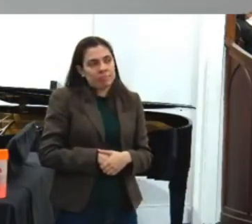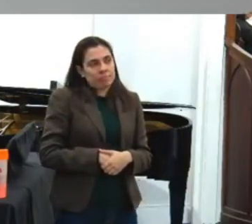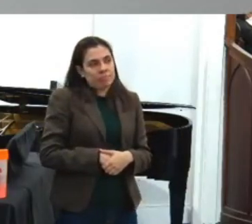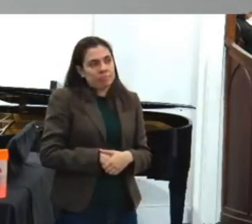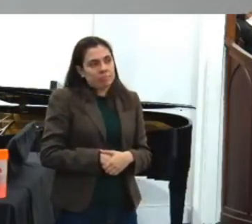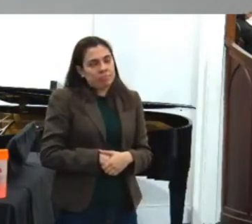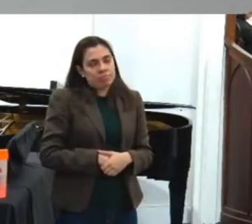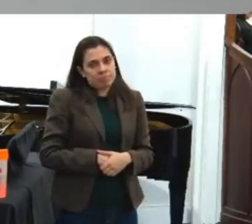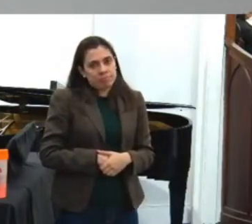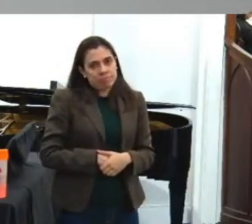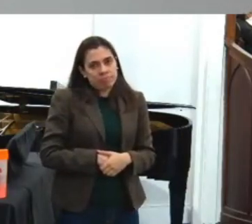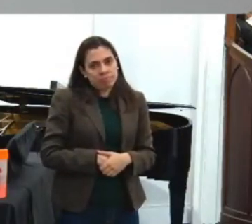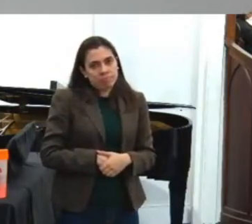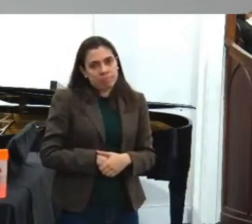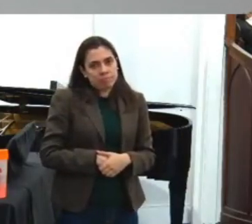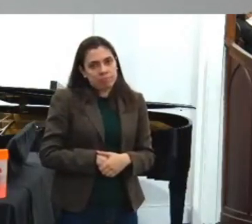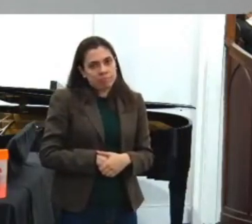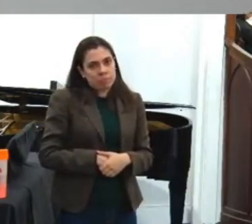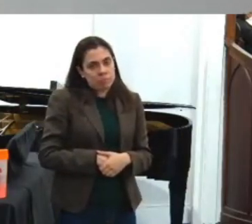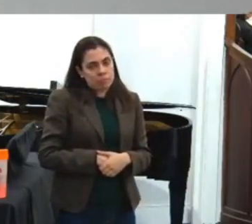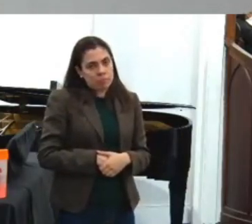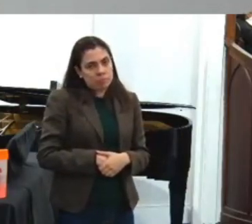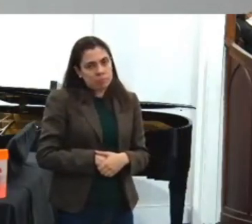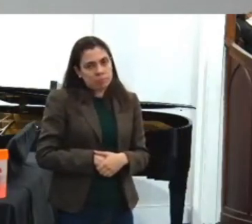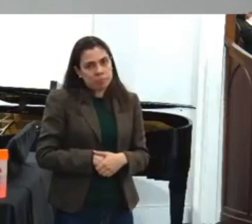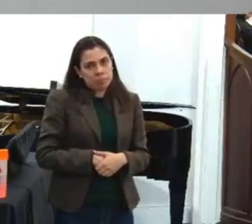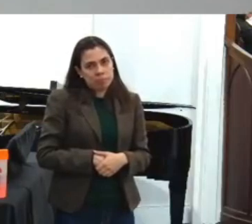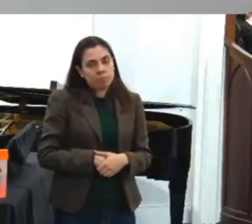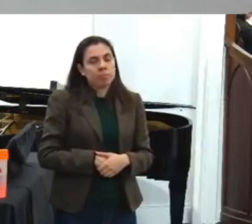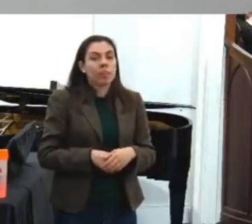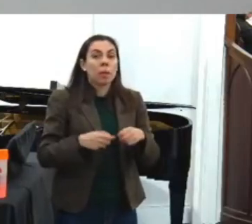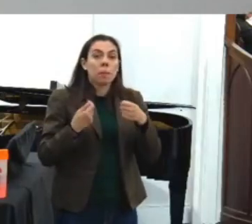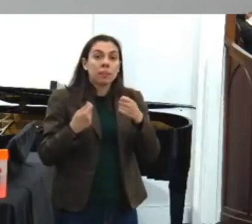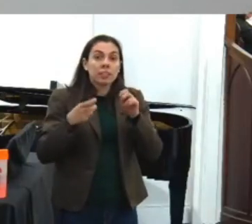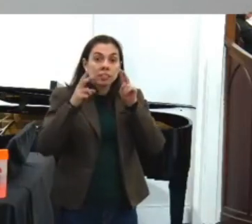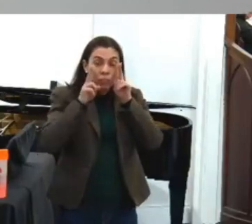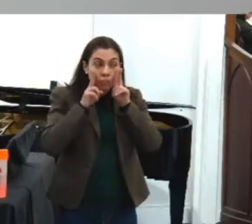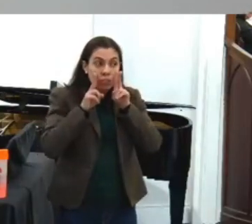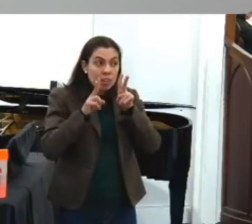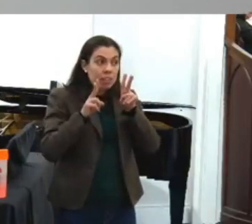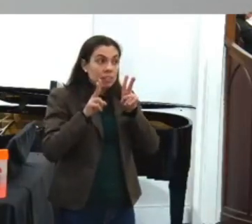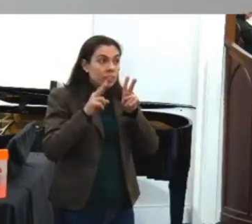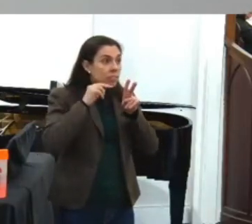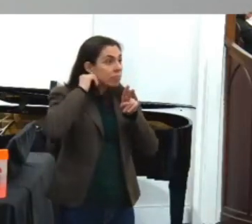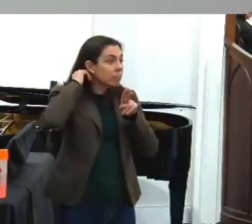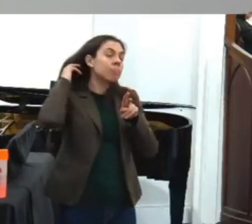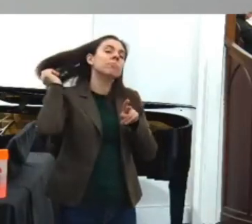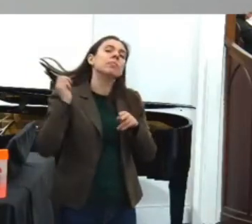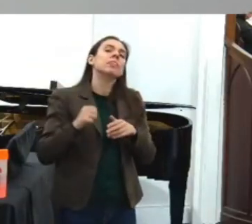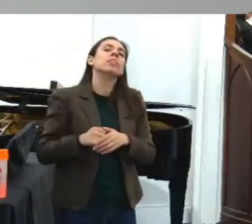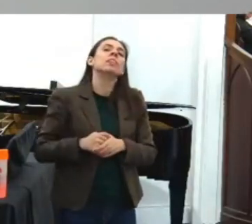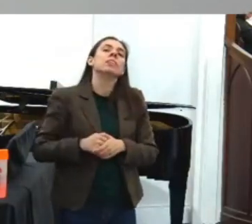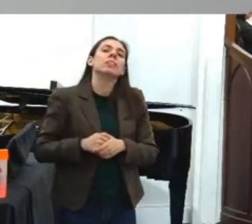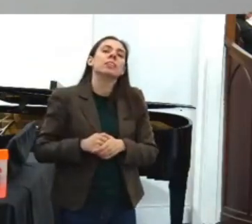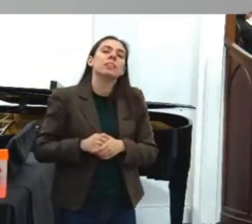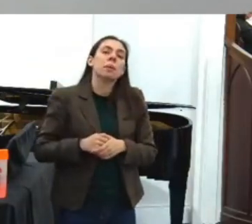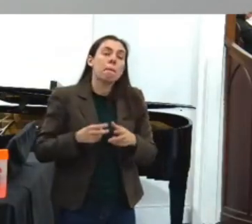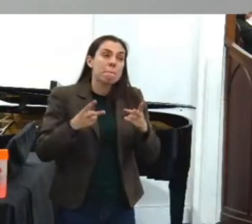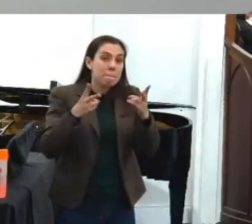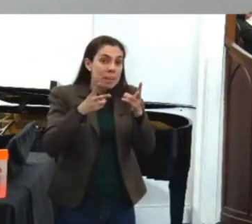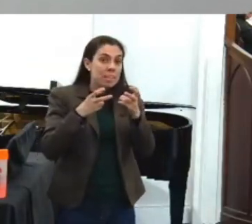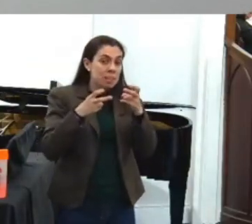enxergando aquilo que está diante de vocês, a sua real necessidade, o seu real